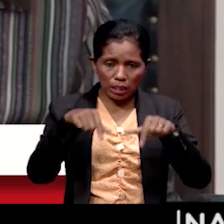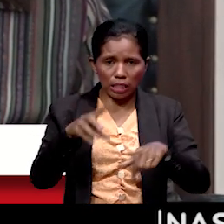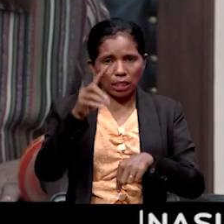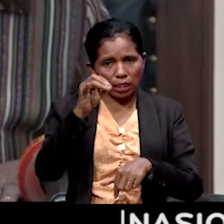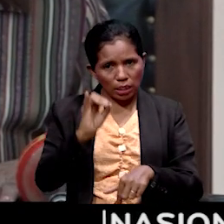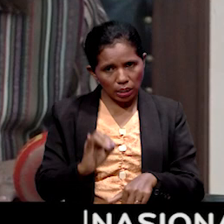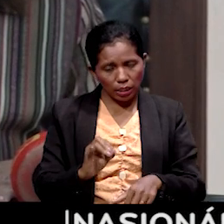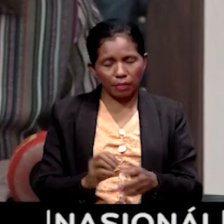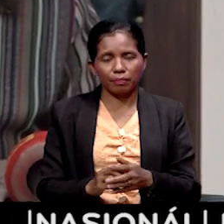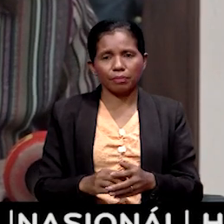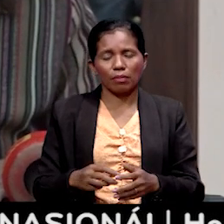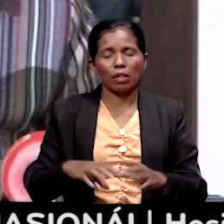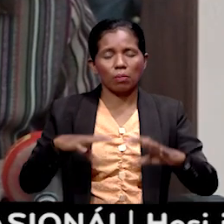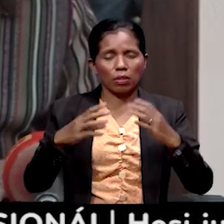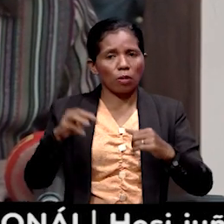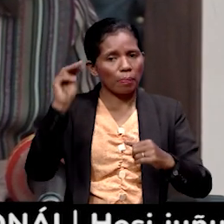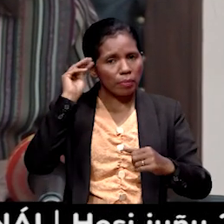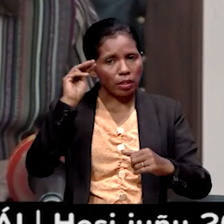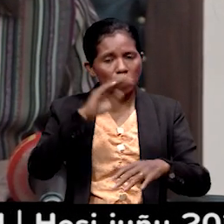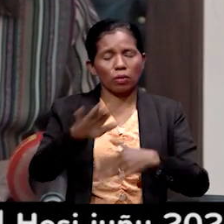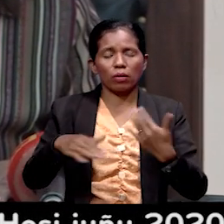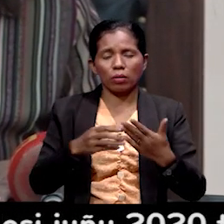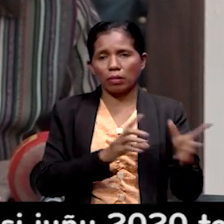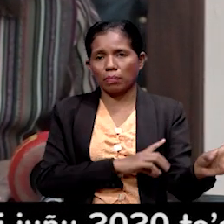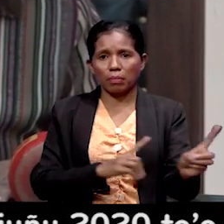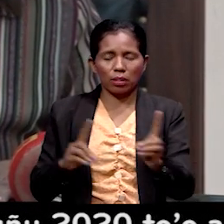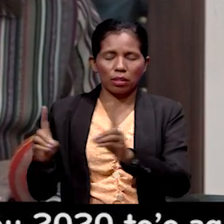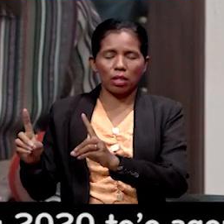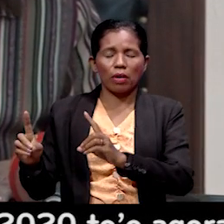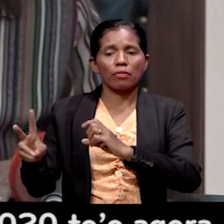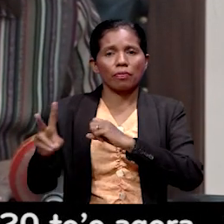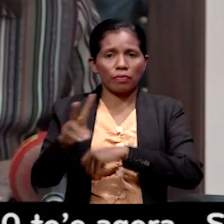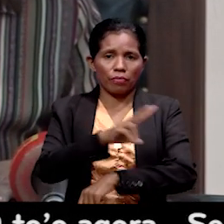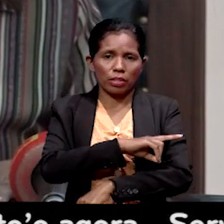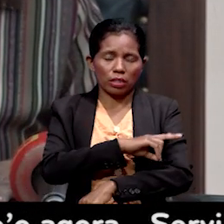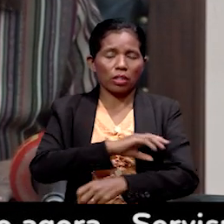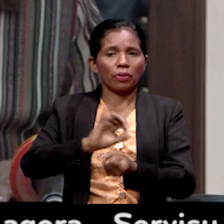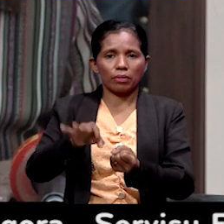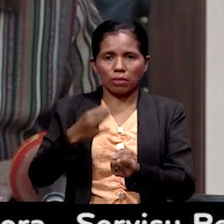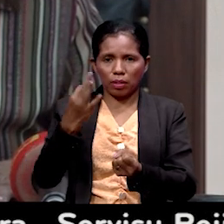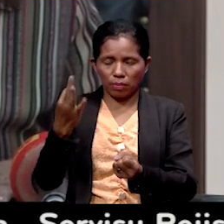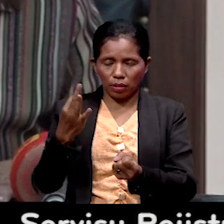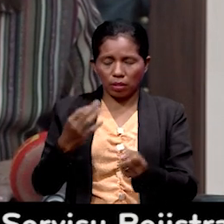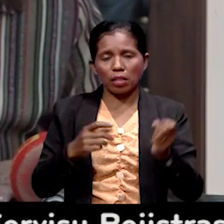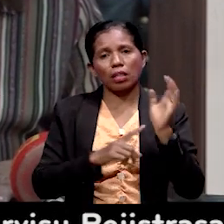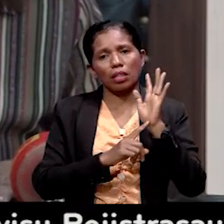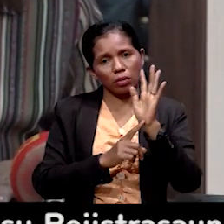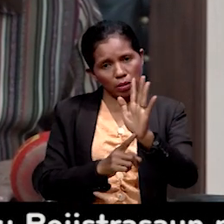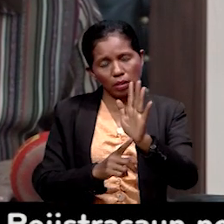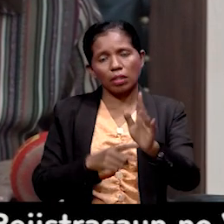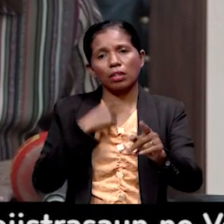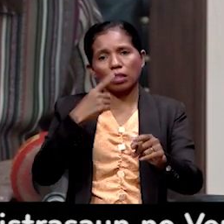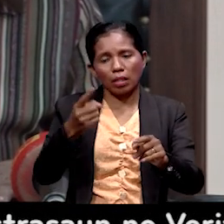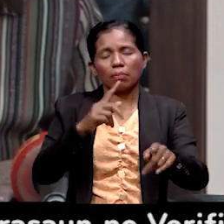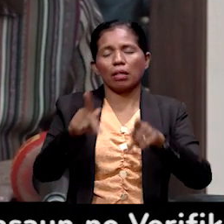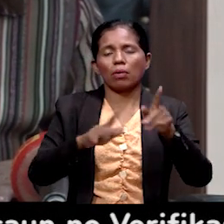Comissão Interministerial ba Implementação vacinação COVID-19 né? Apela a população sira